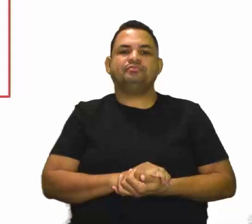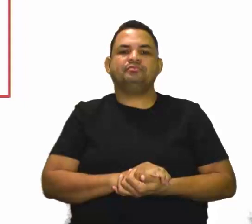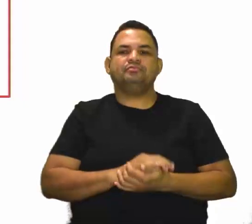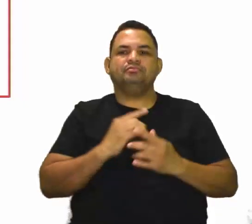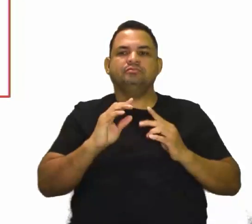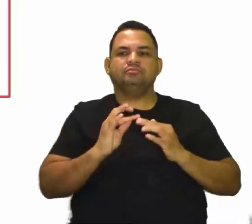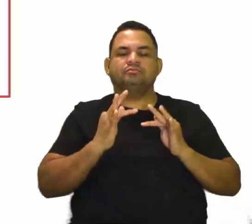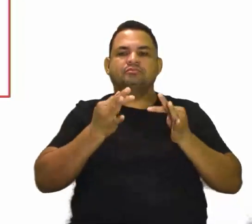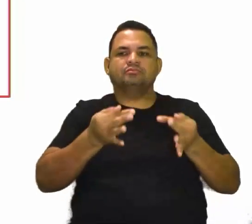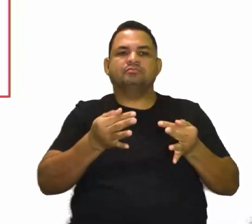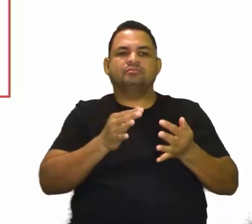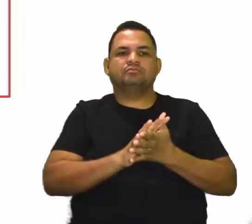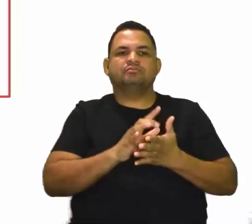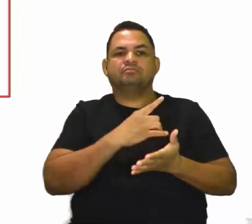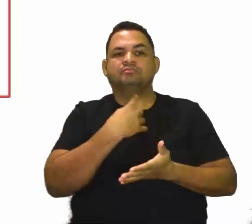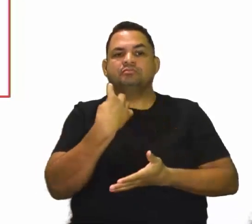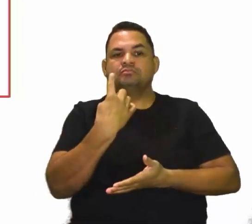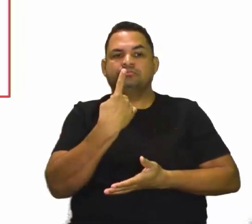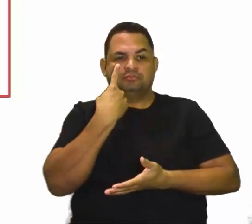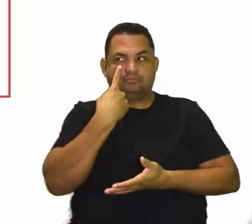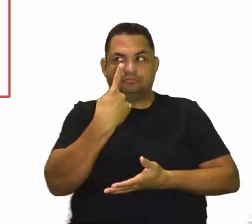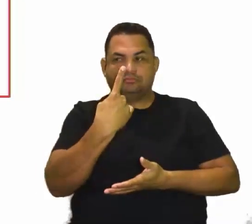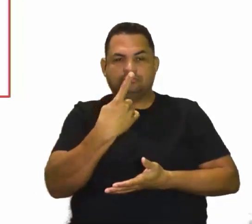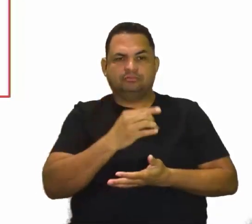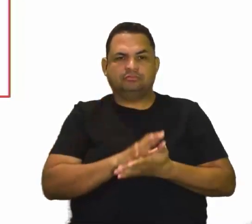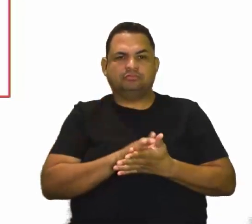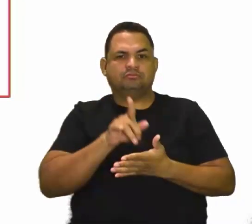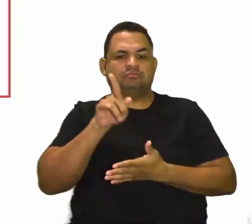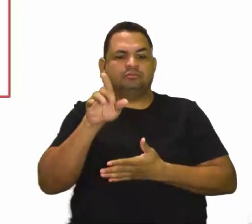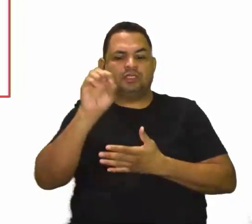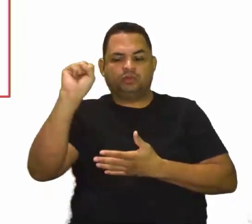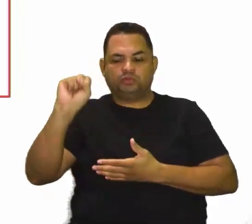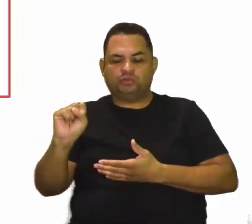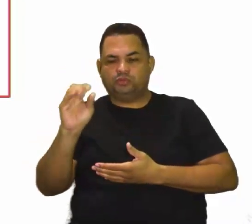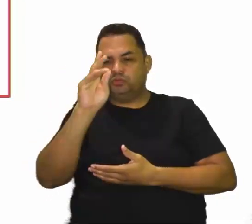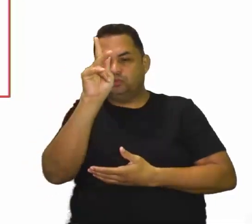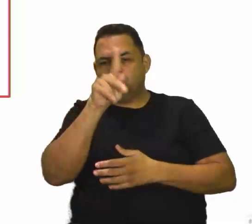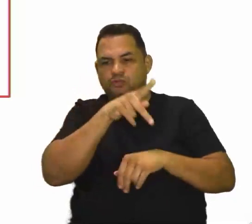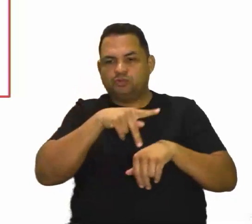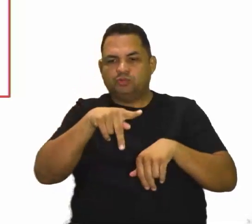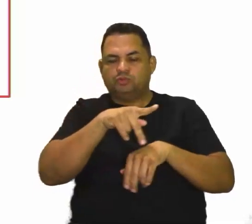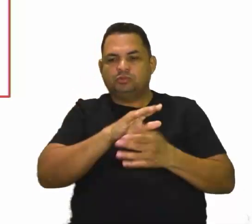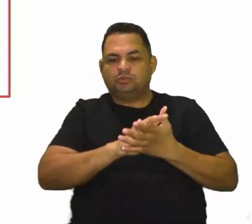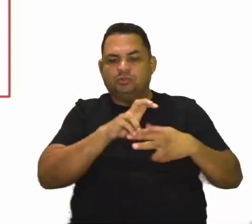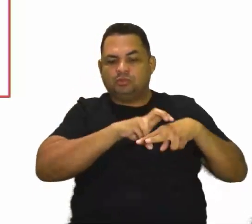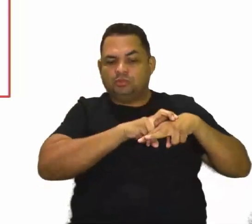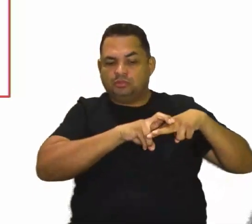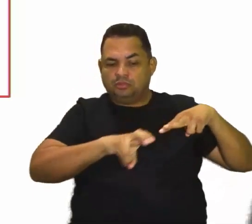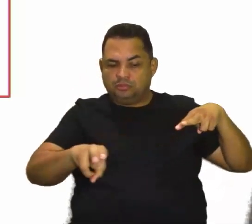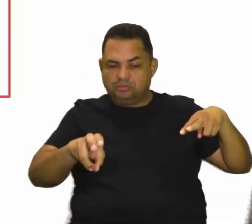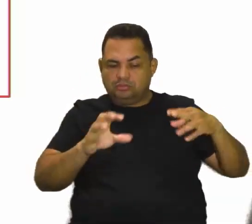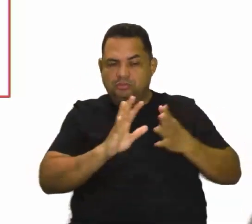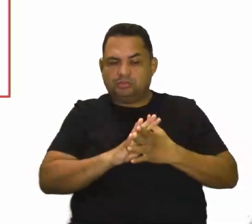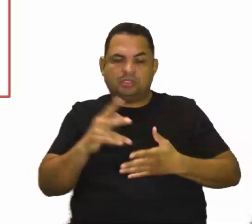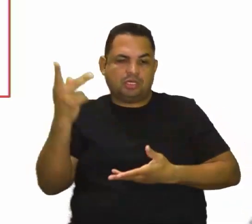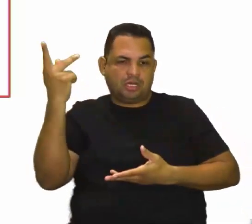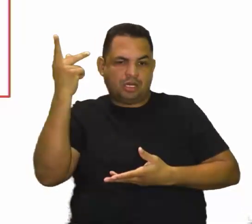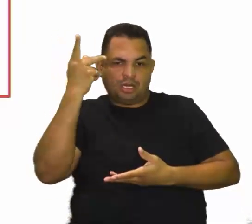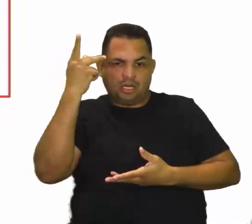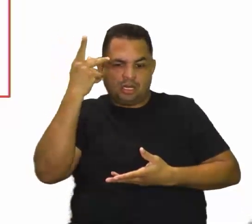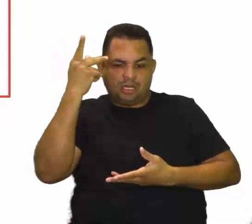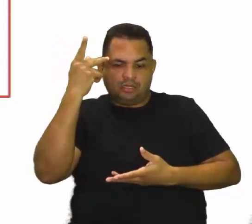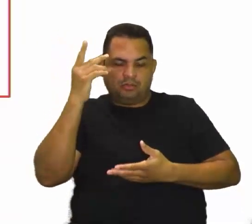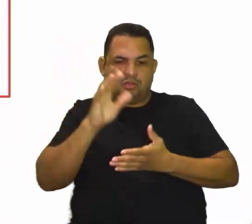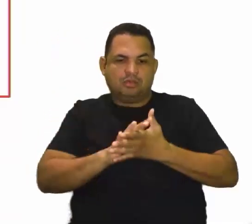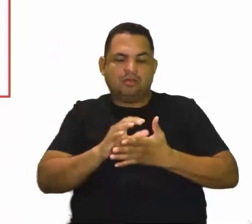por último, nós vimos lá no sul do país, a estrada de ferro que ligava São Paulo ao Rio Grande do Sul,